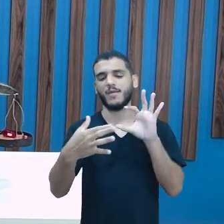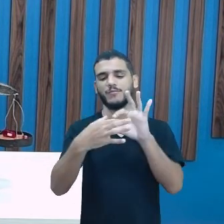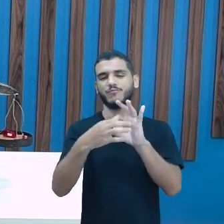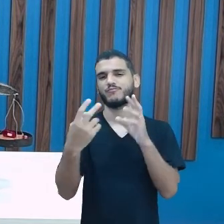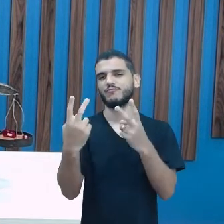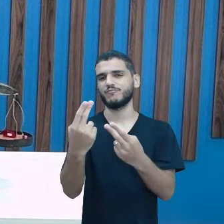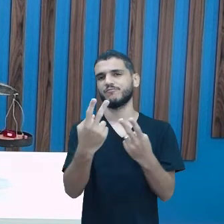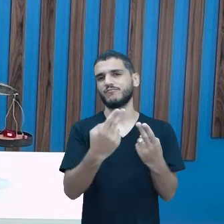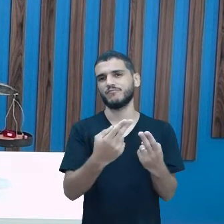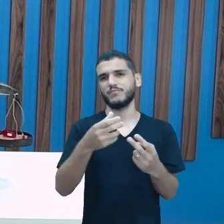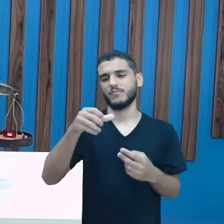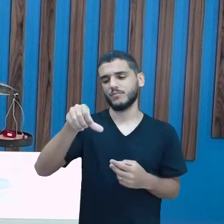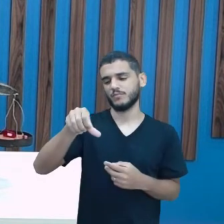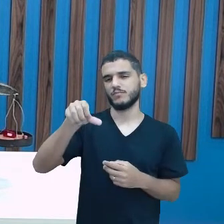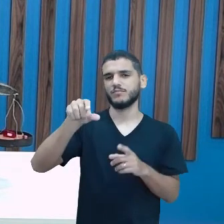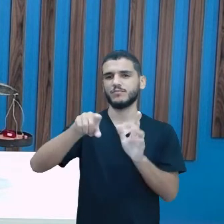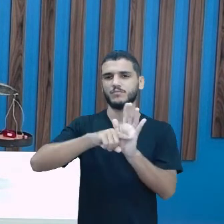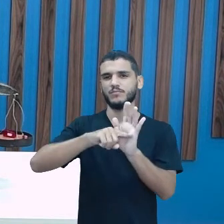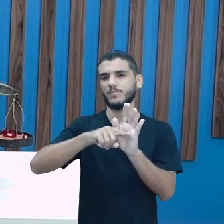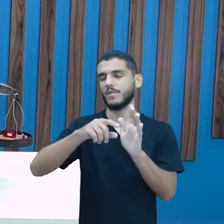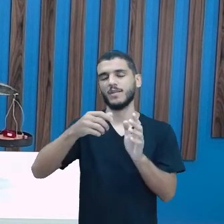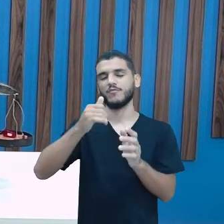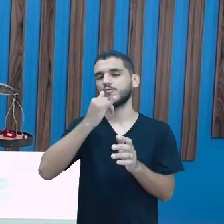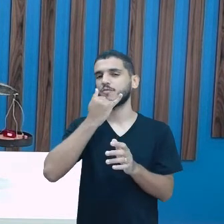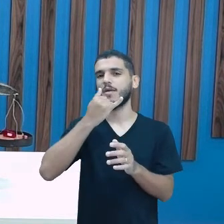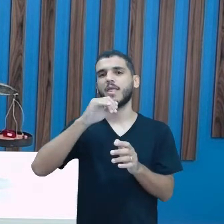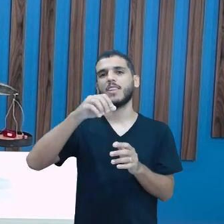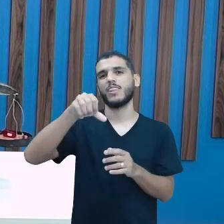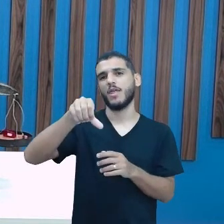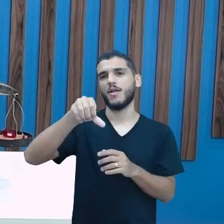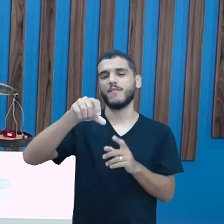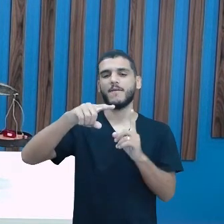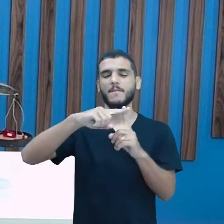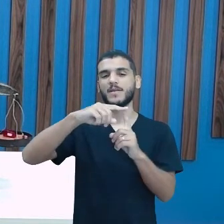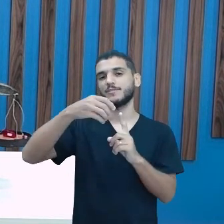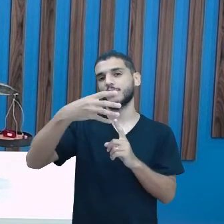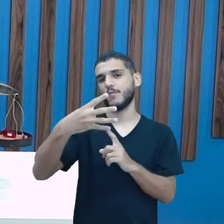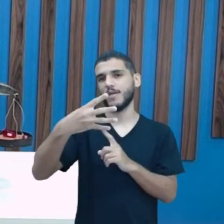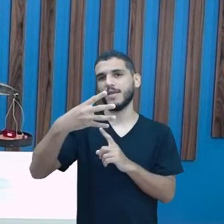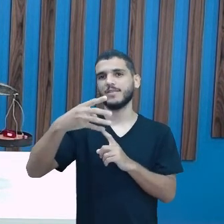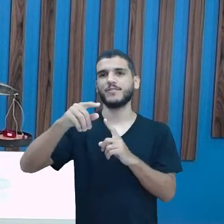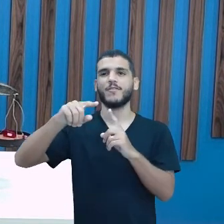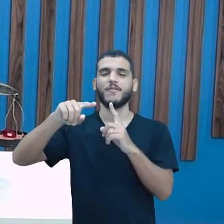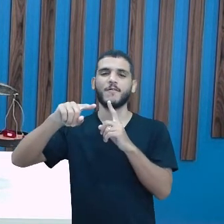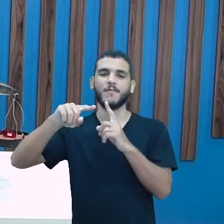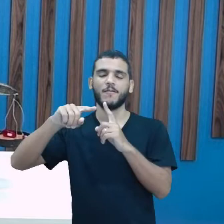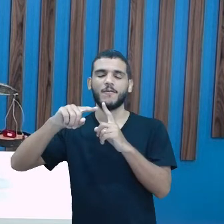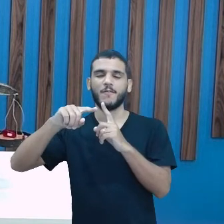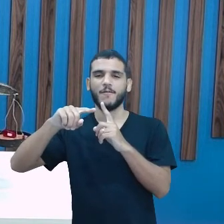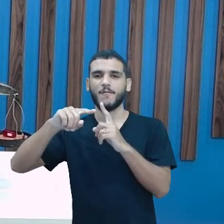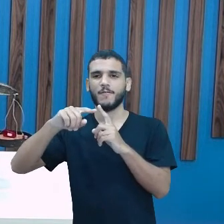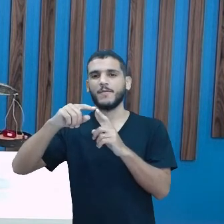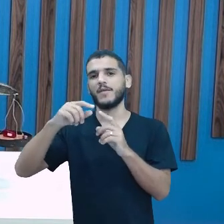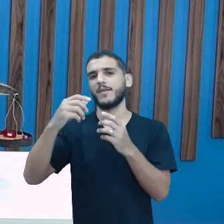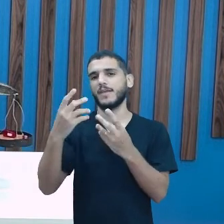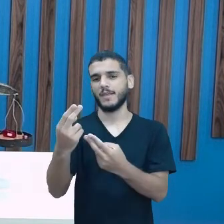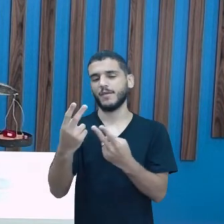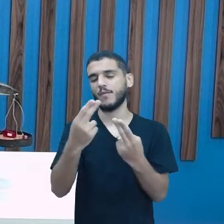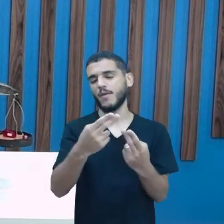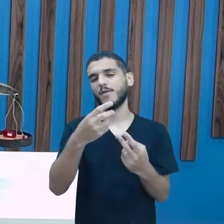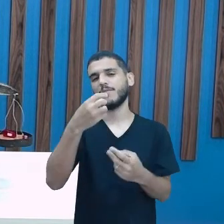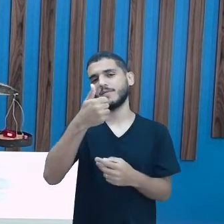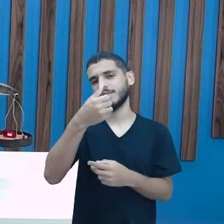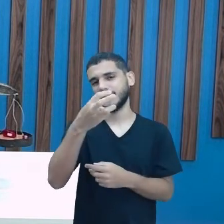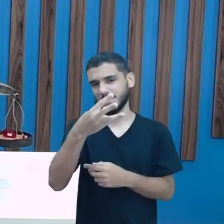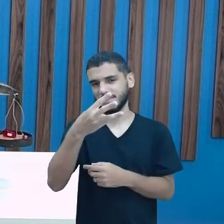igualdade. 9 mais 4, que é o peso das duas frutas, é igual a 13. Por isso